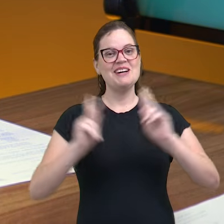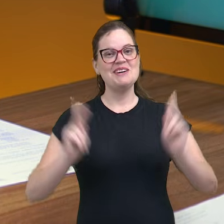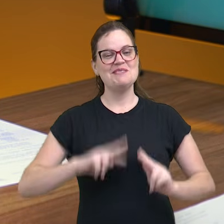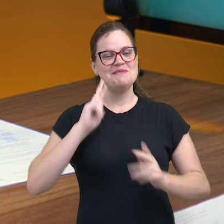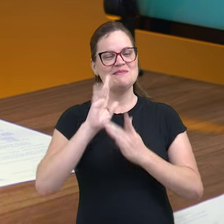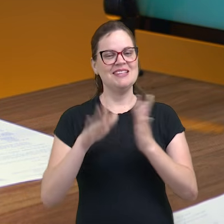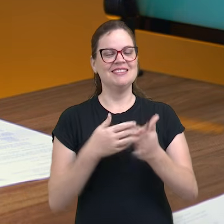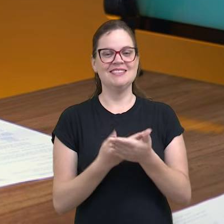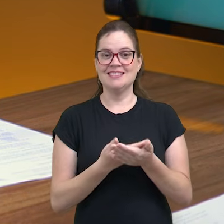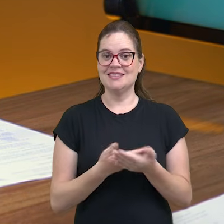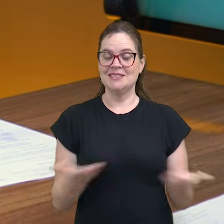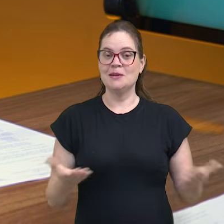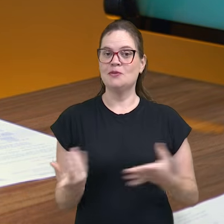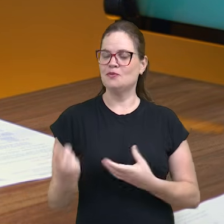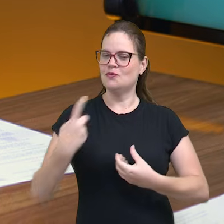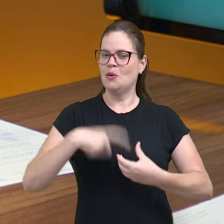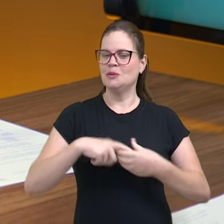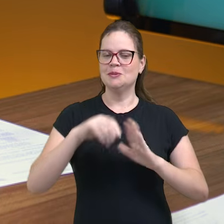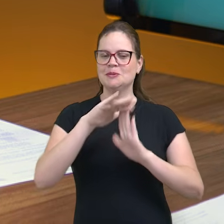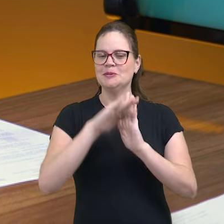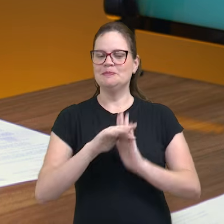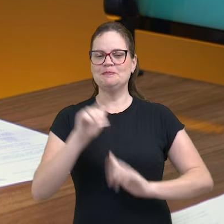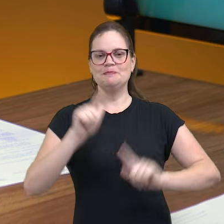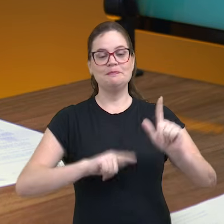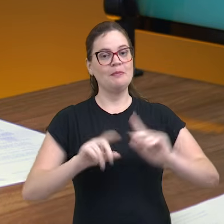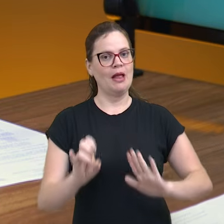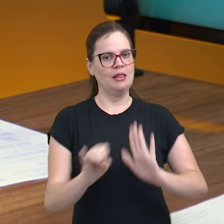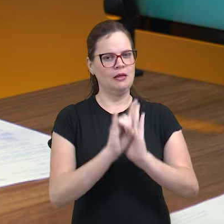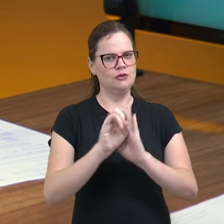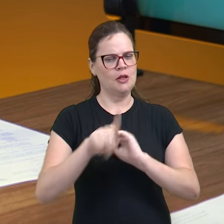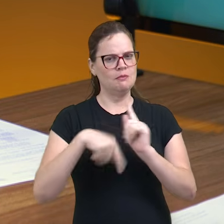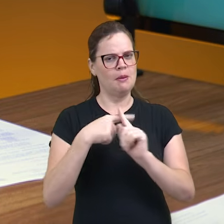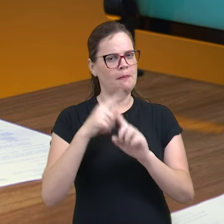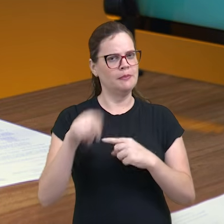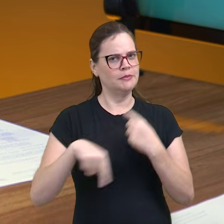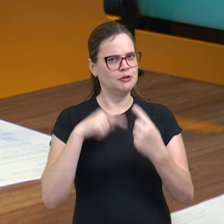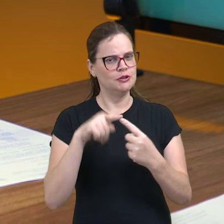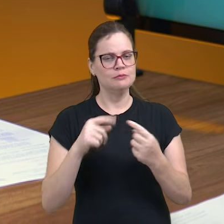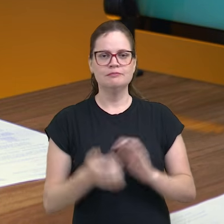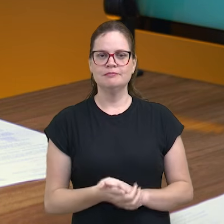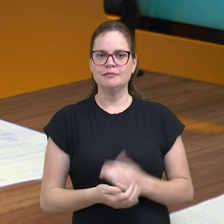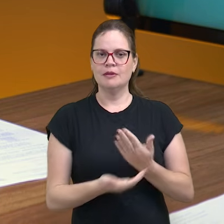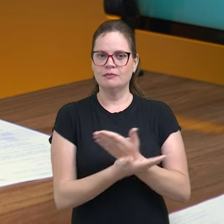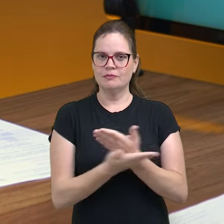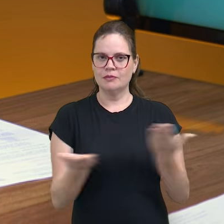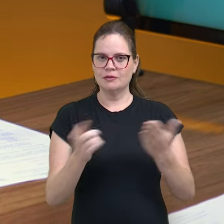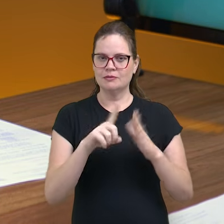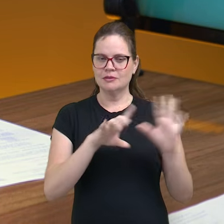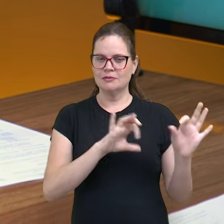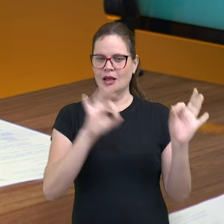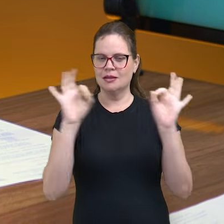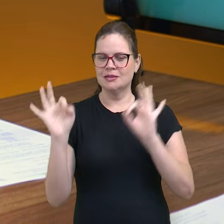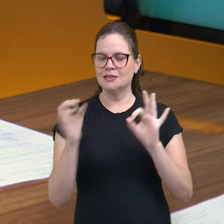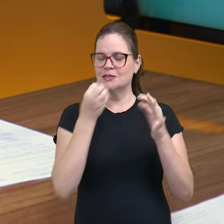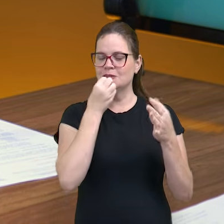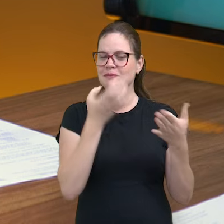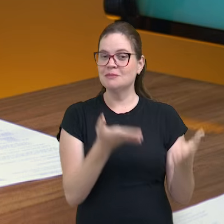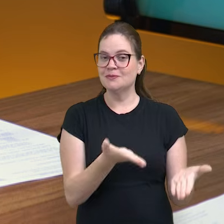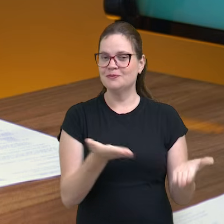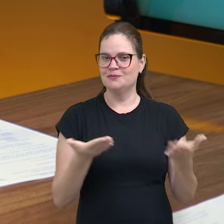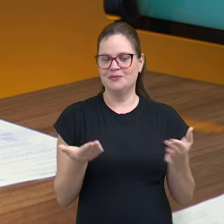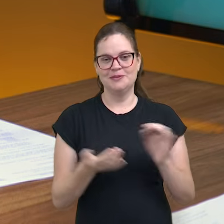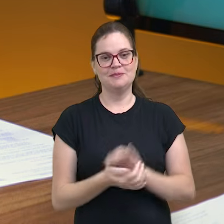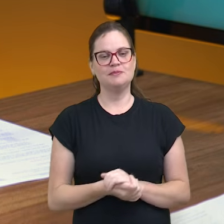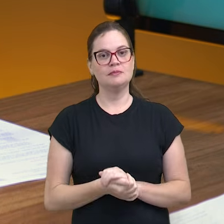paz do Senhor Jesus. Estamos de volta com o programa Identidade e Propósito. Aqueles que nos